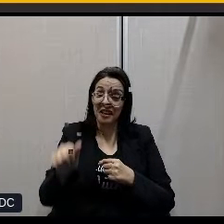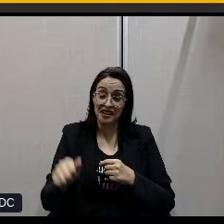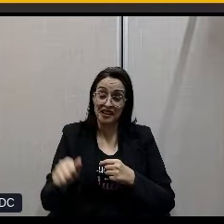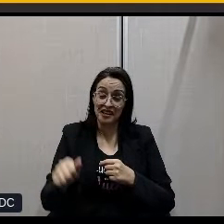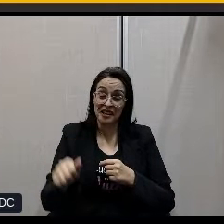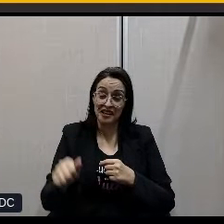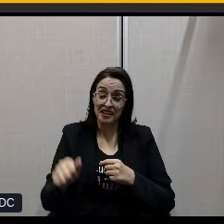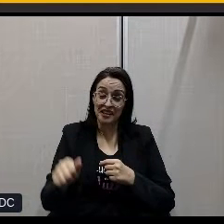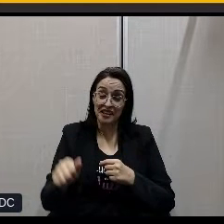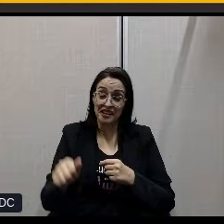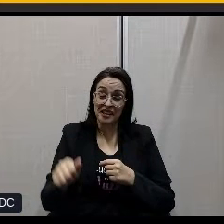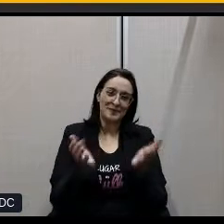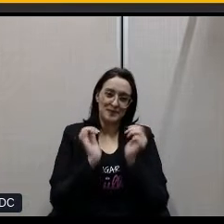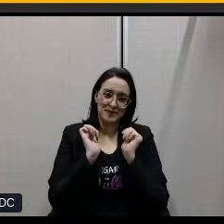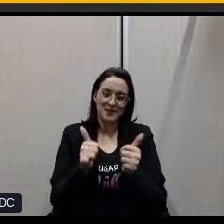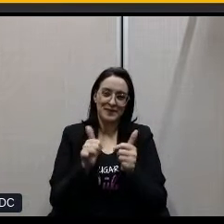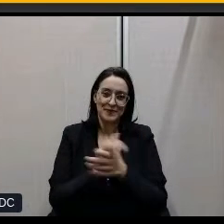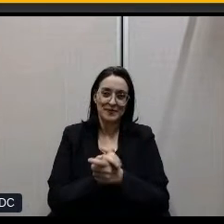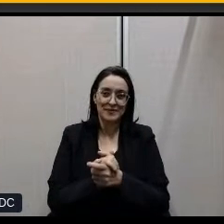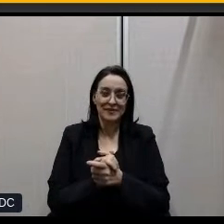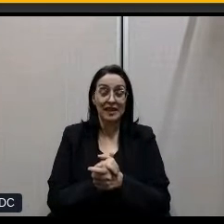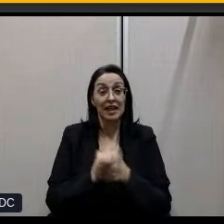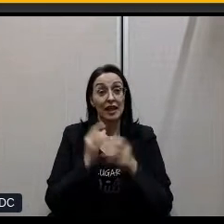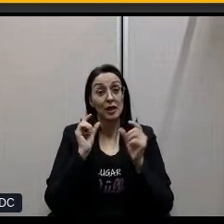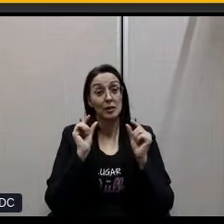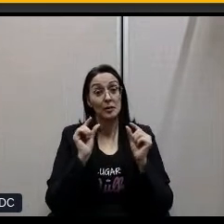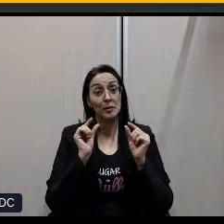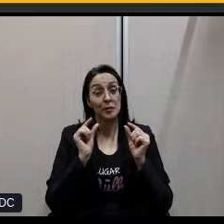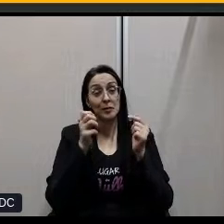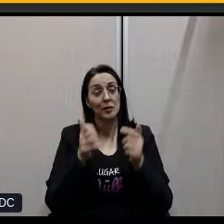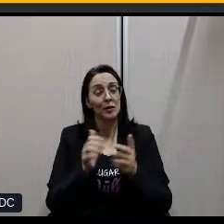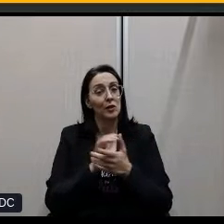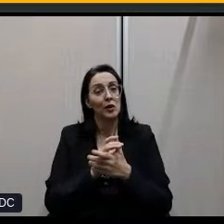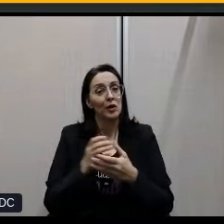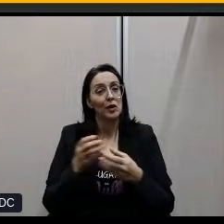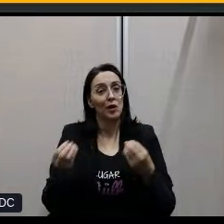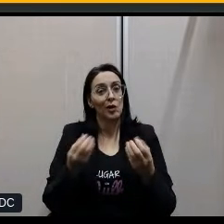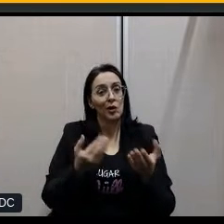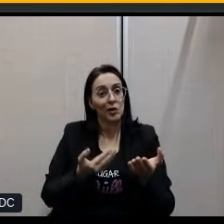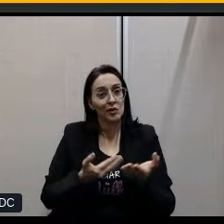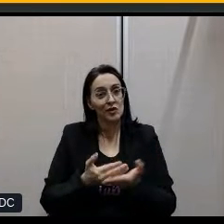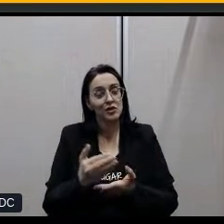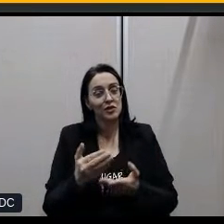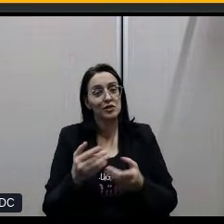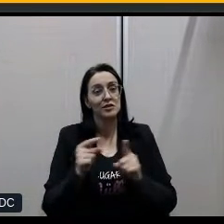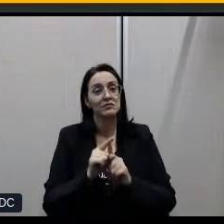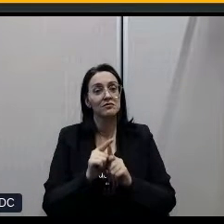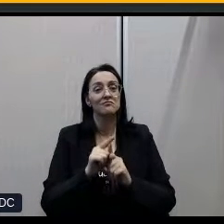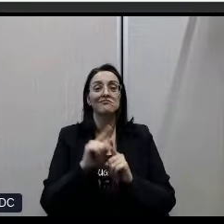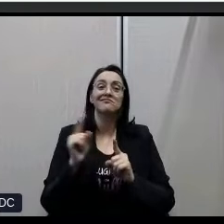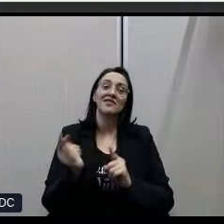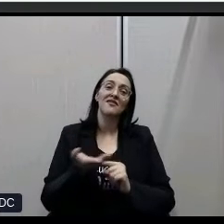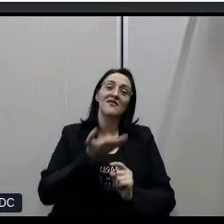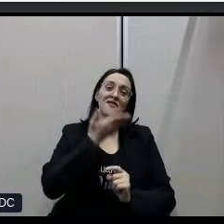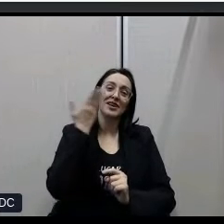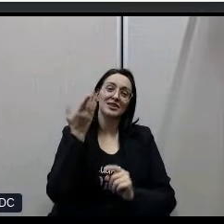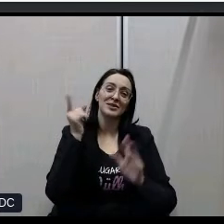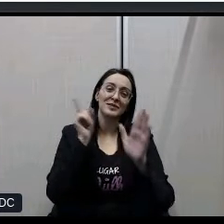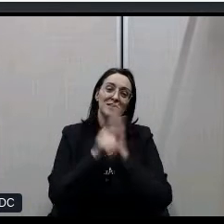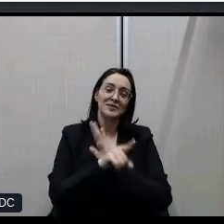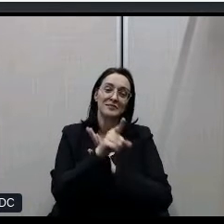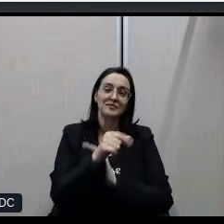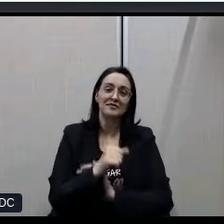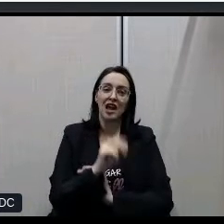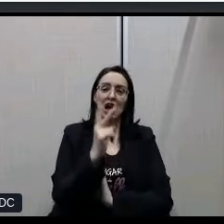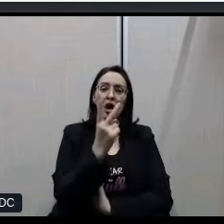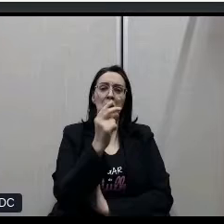mencionar um pouquinho aqui, tá? Então, vamos falar um pouquinho de como tudo começou e a pergunta mais clássica que me fazem.